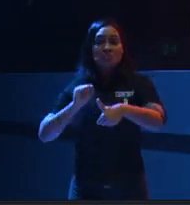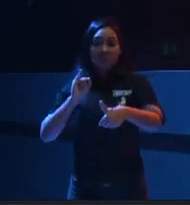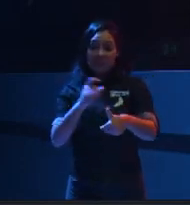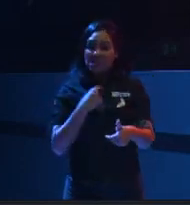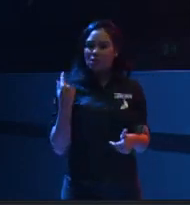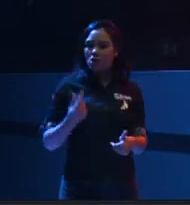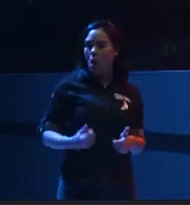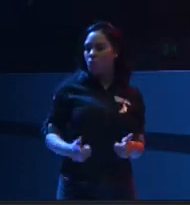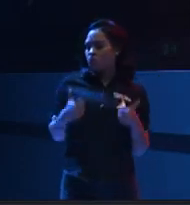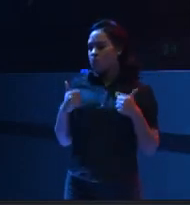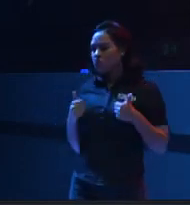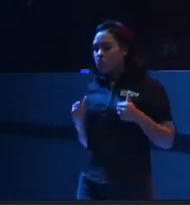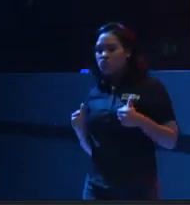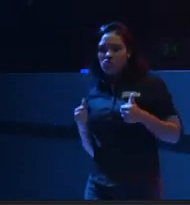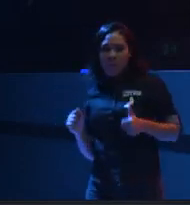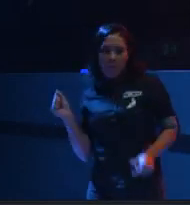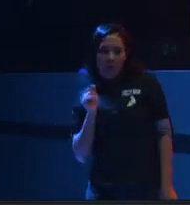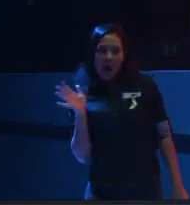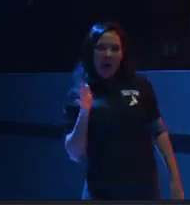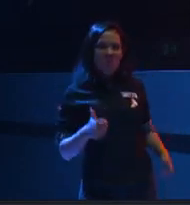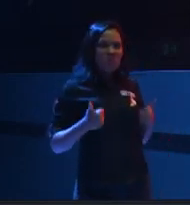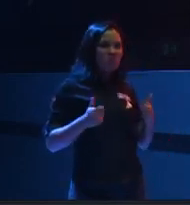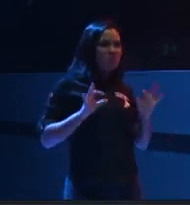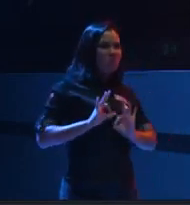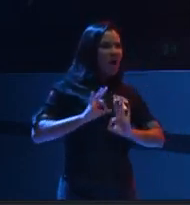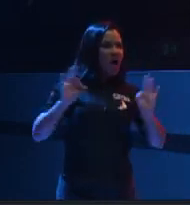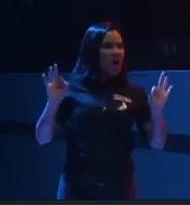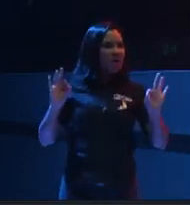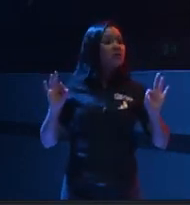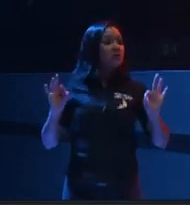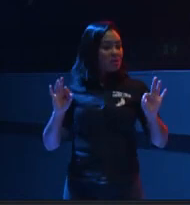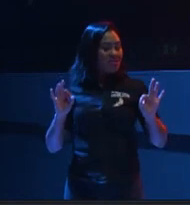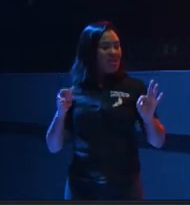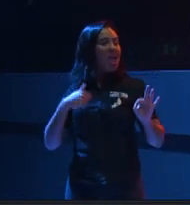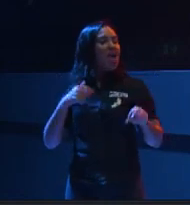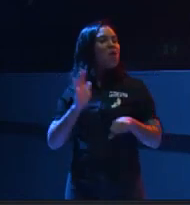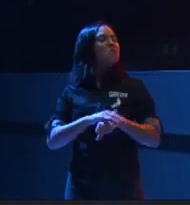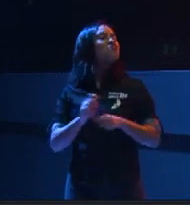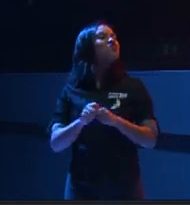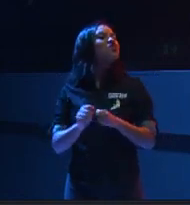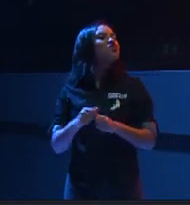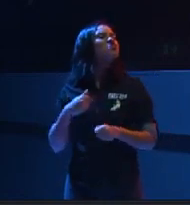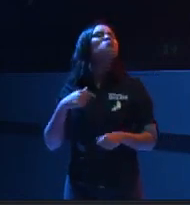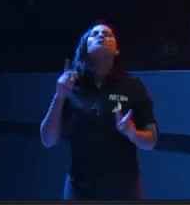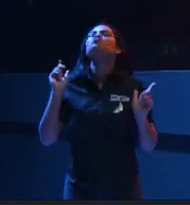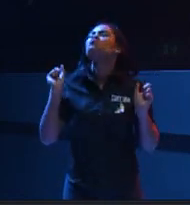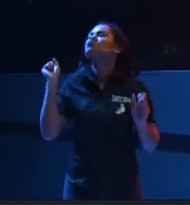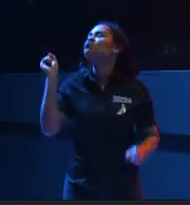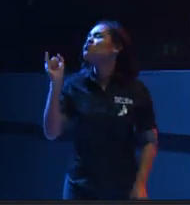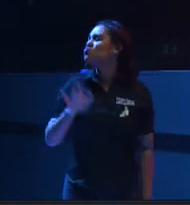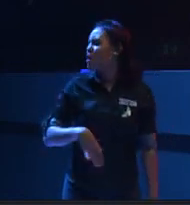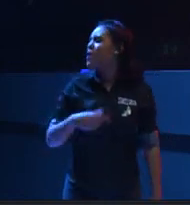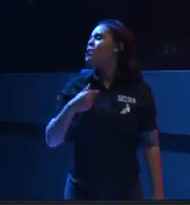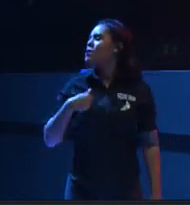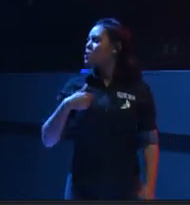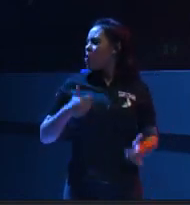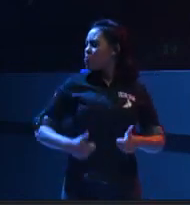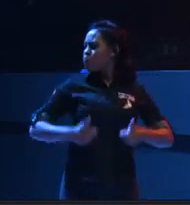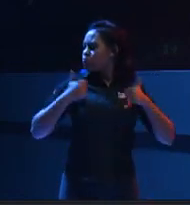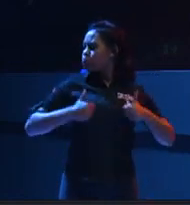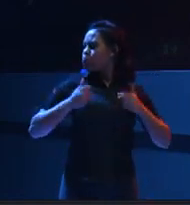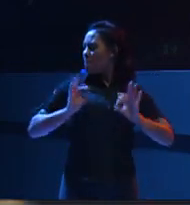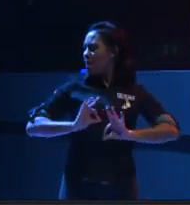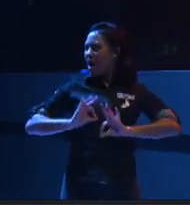No final a gente pega uma para gente Ah eu sei mesmo e aconteço eu sou o